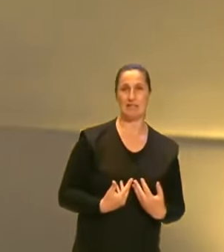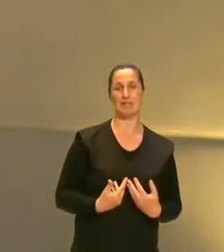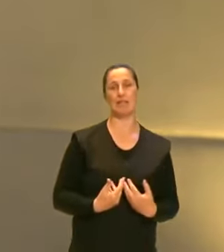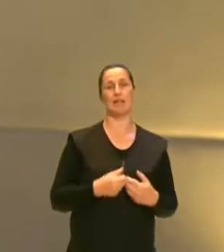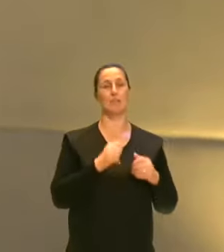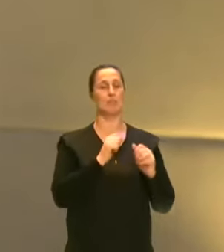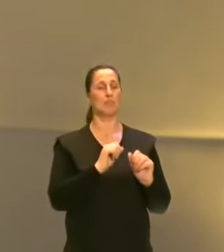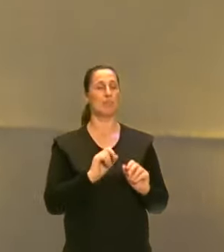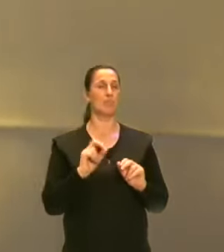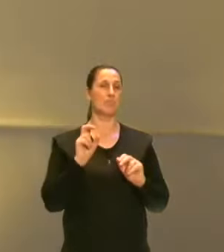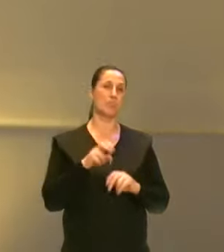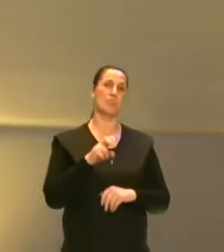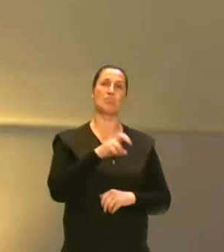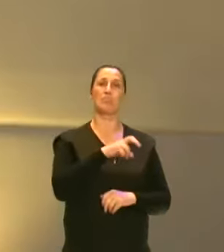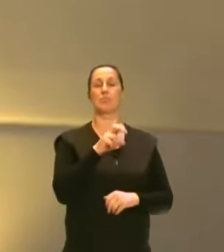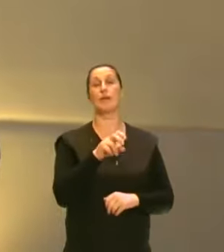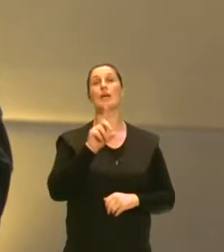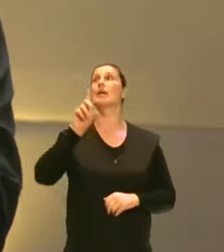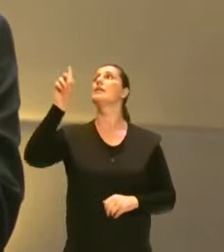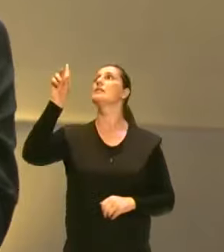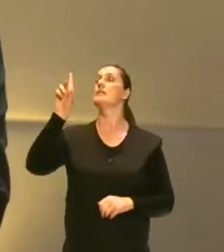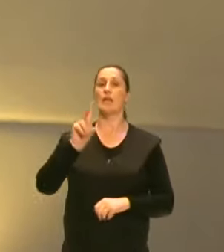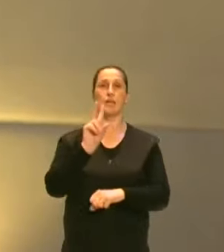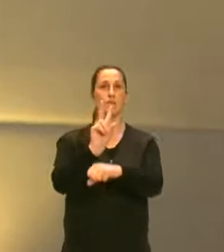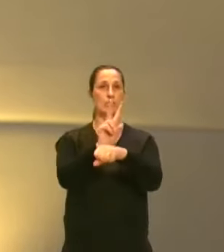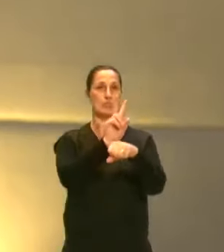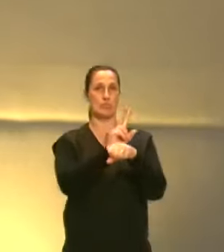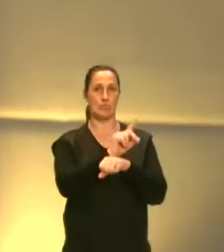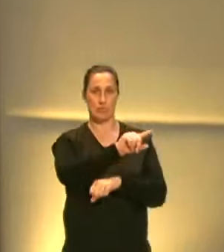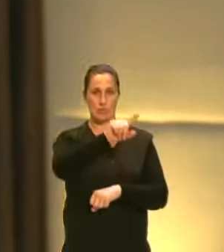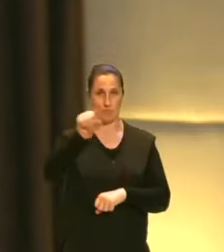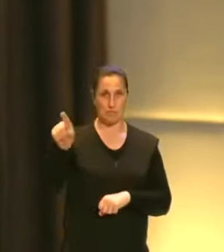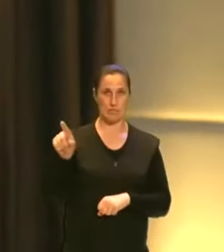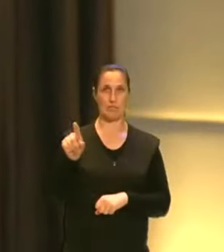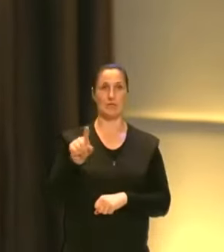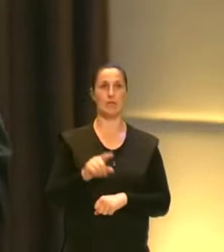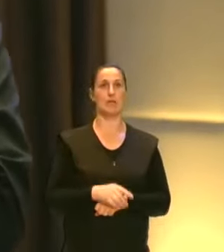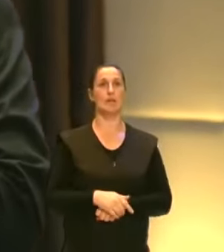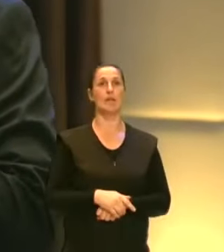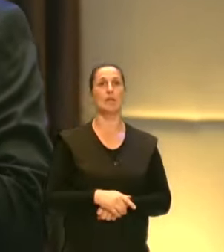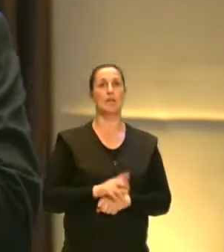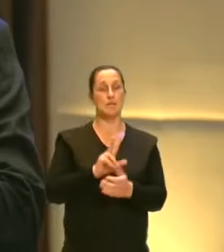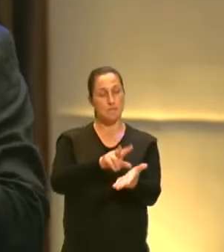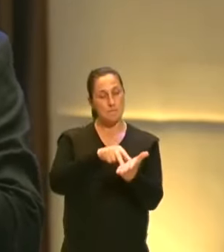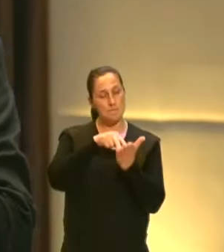Senhor Jesus é o teu protetor. O Senhor Jesus não vai deixar que os seus pés vacilem.